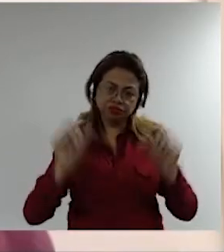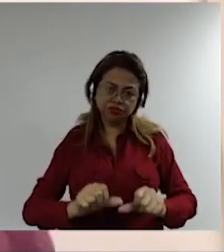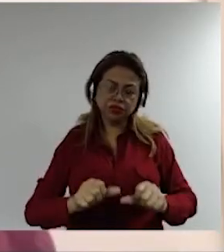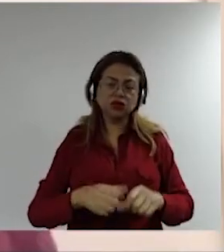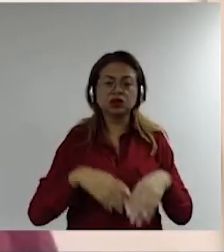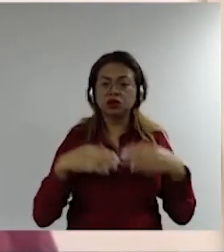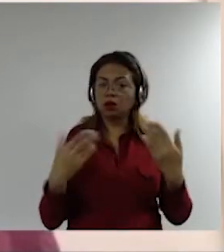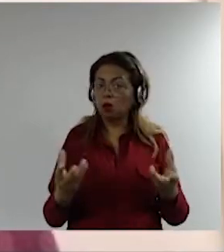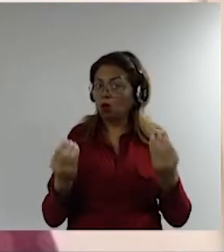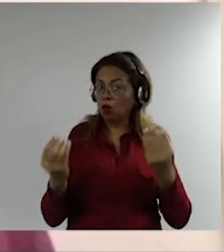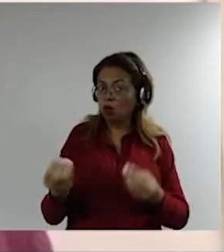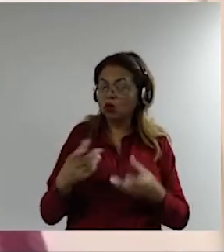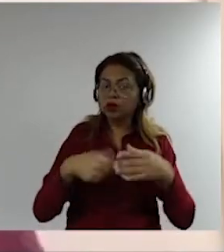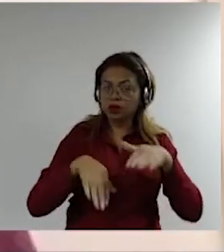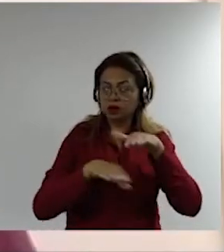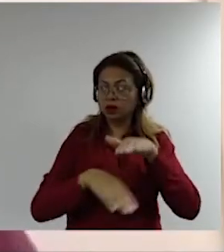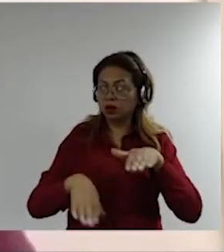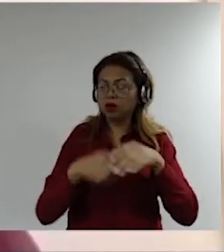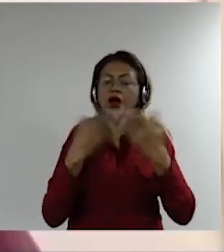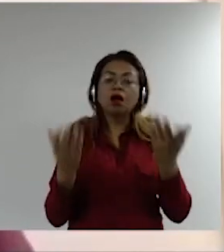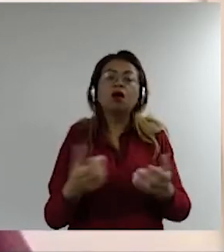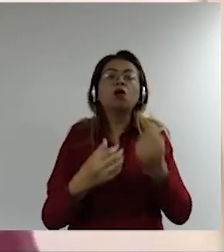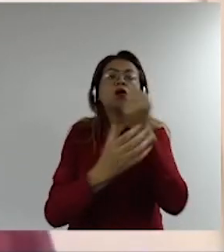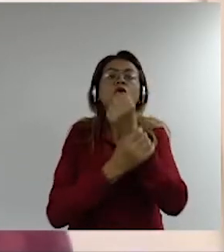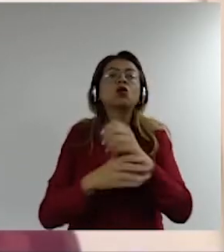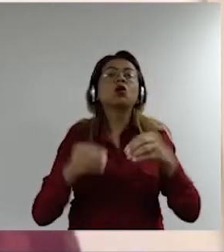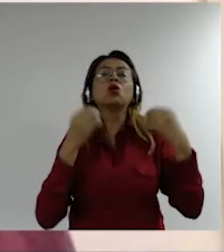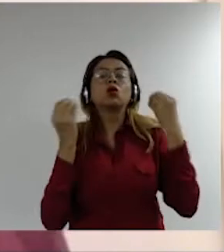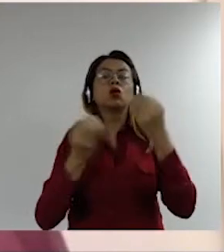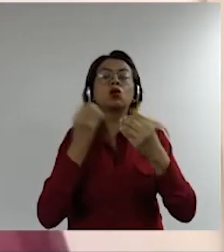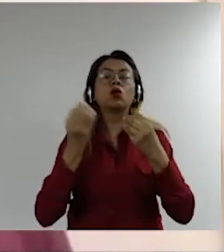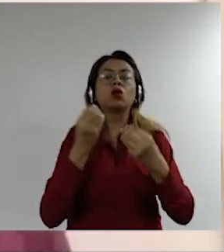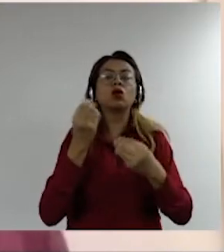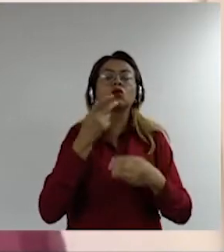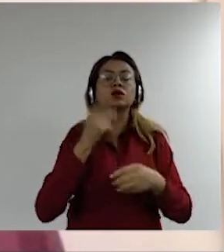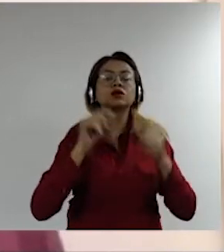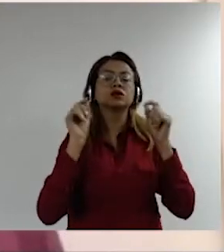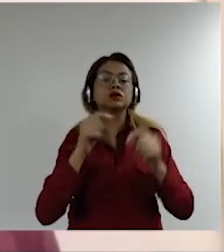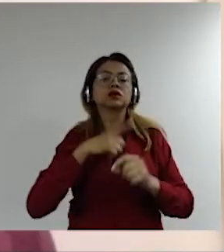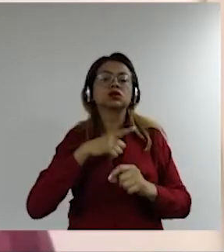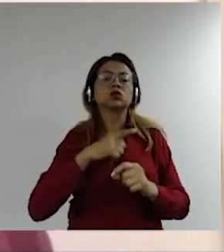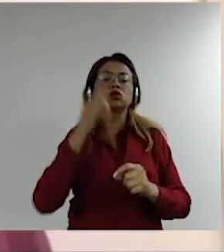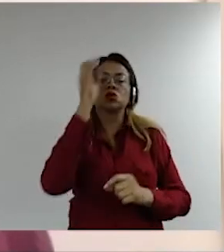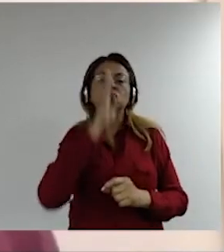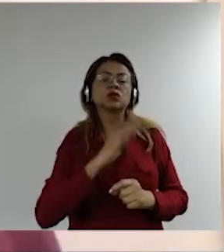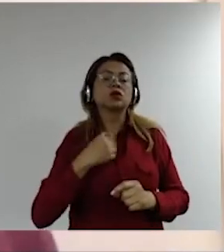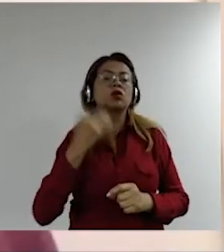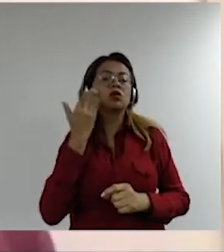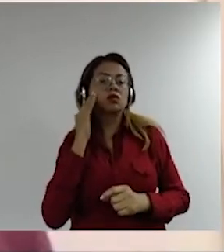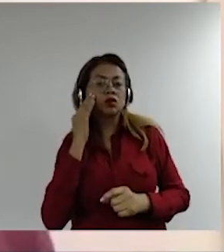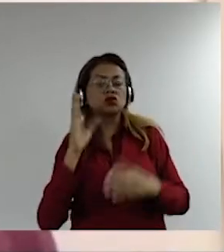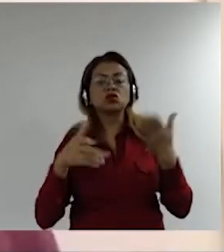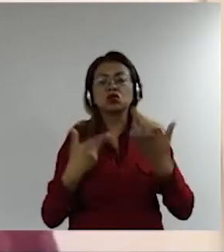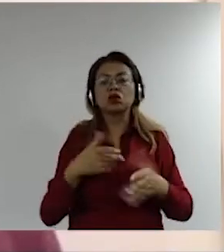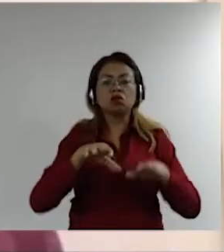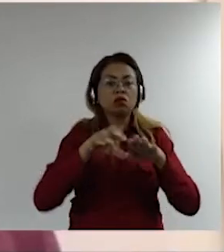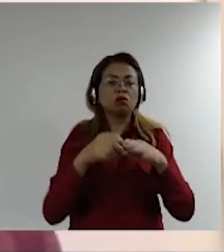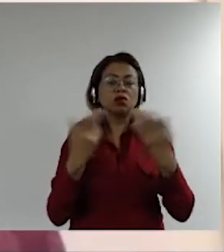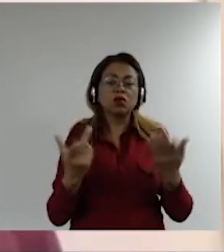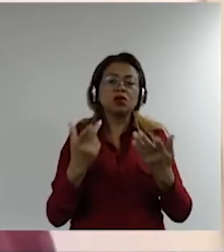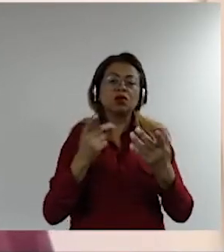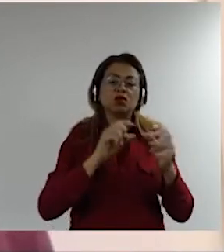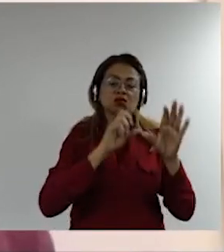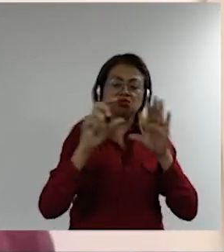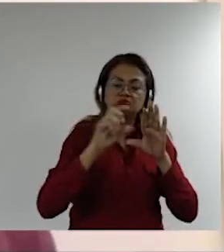dessa desigualdade é assegurada pelo excesso de formalismo que tem no Brasil, no entendimento formal das